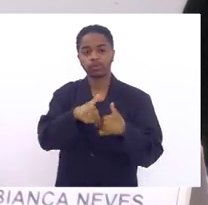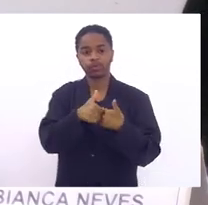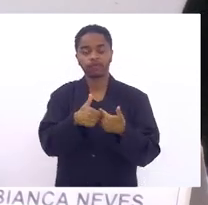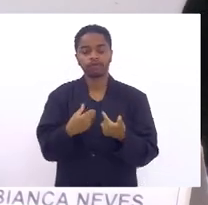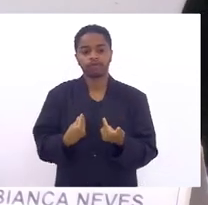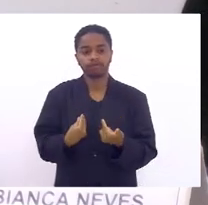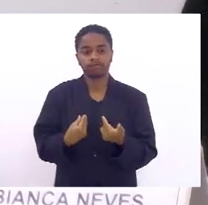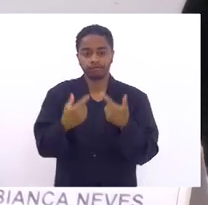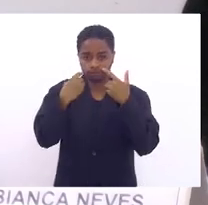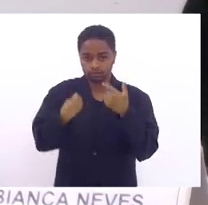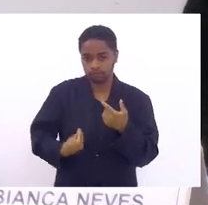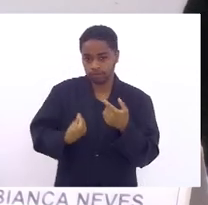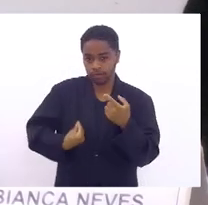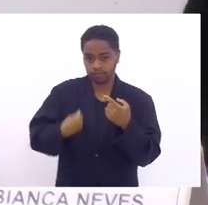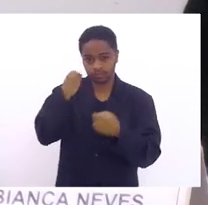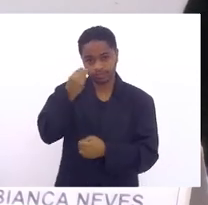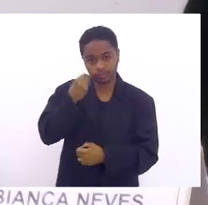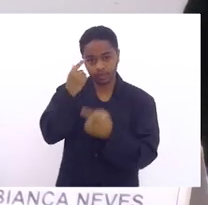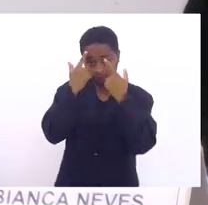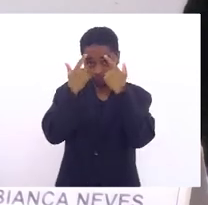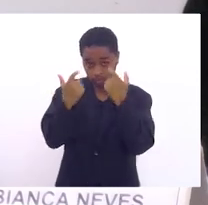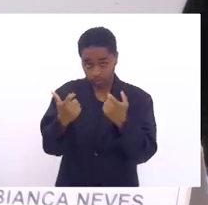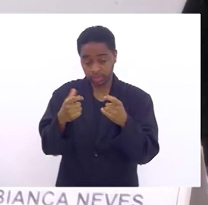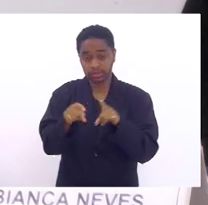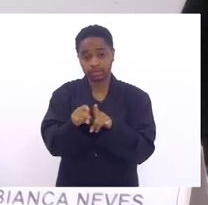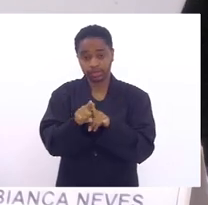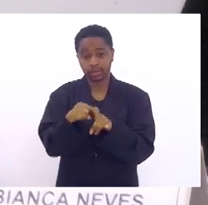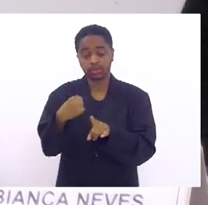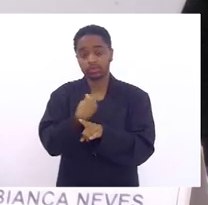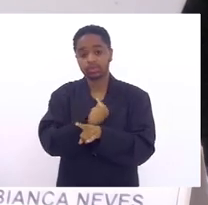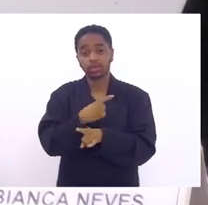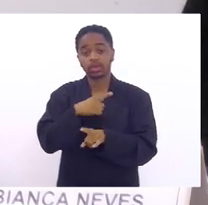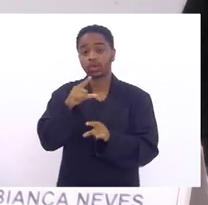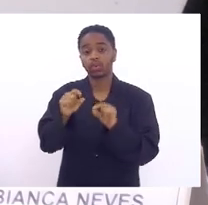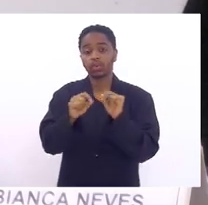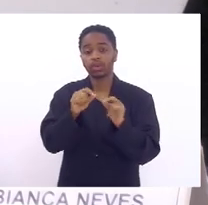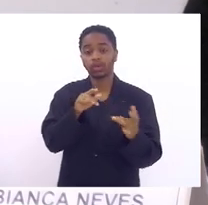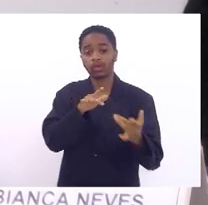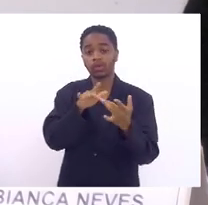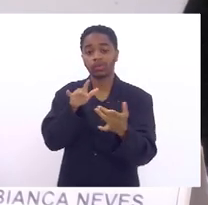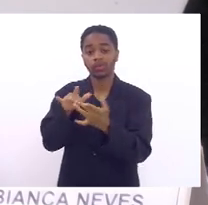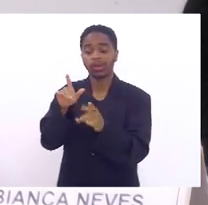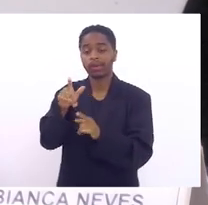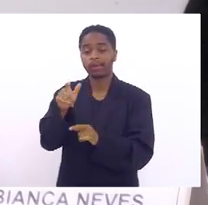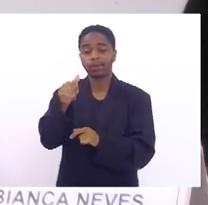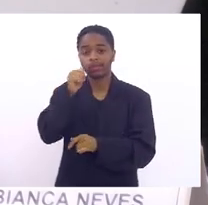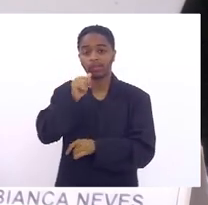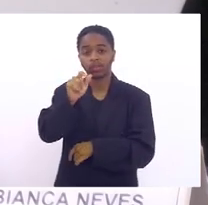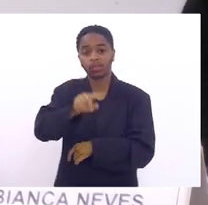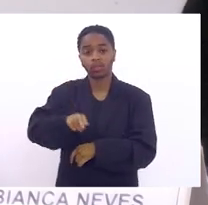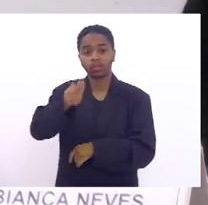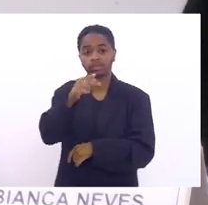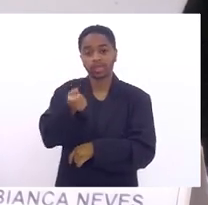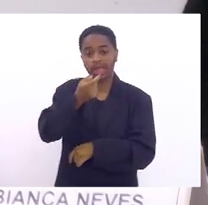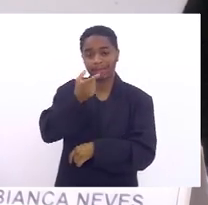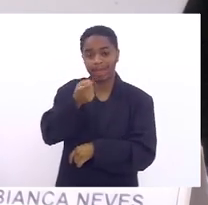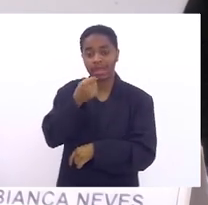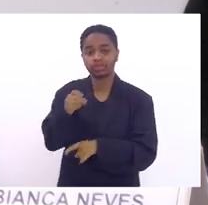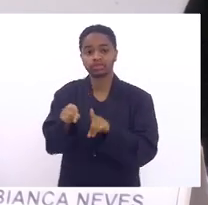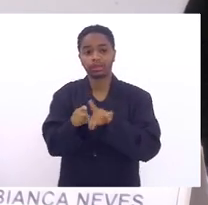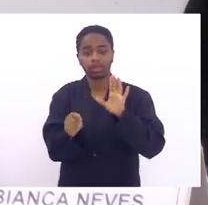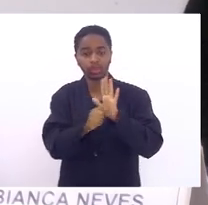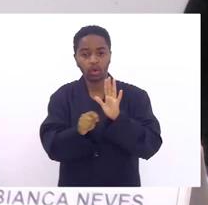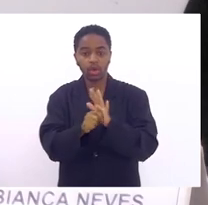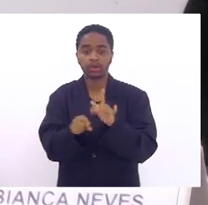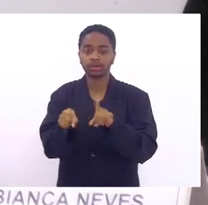vivenciam a gente também escuta um um uso prejudicial de psicotrópico de álcool e de Outras Drogas